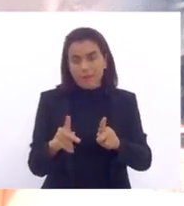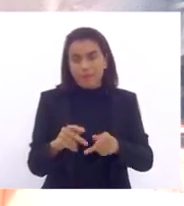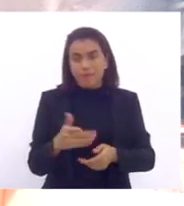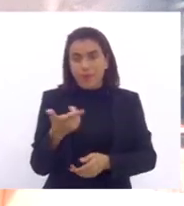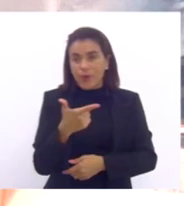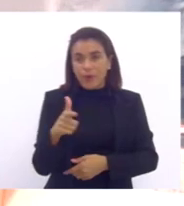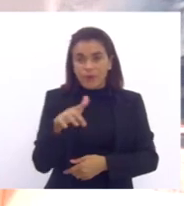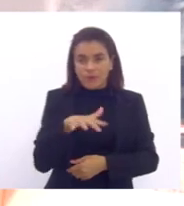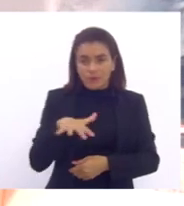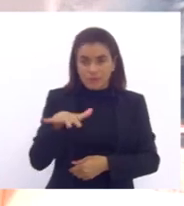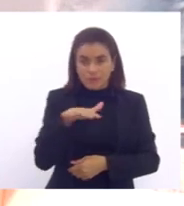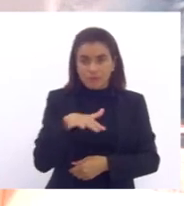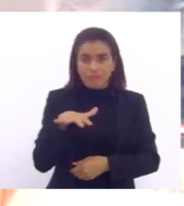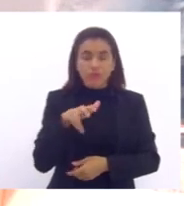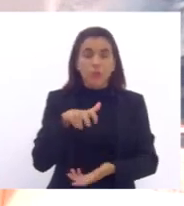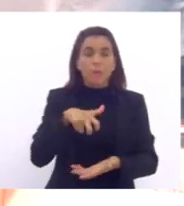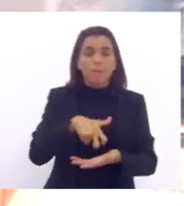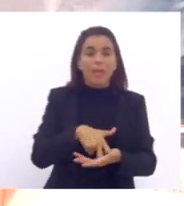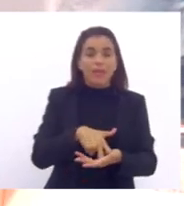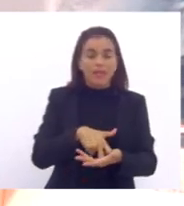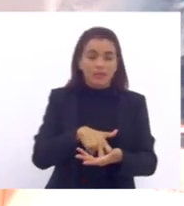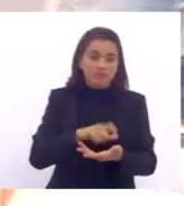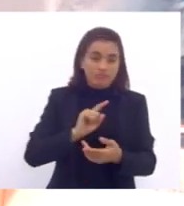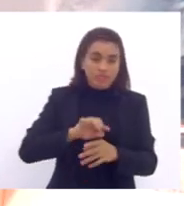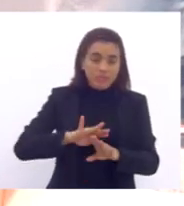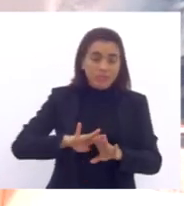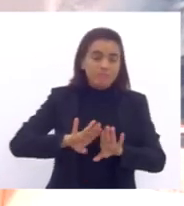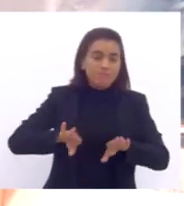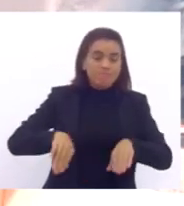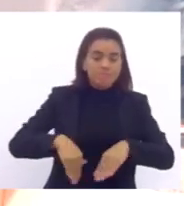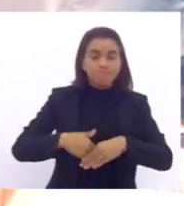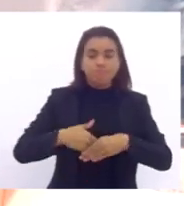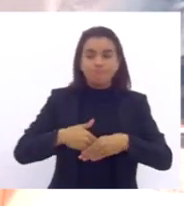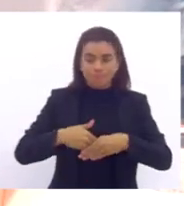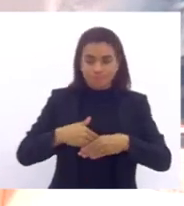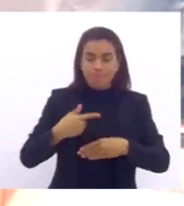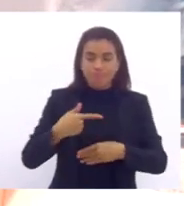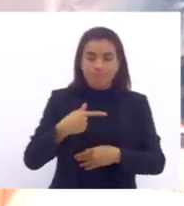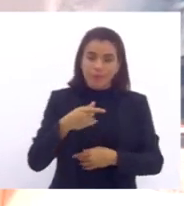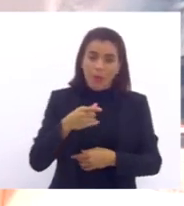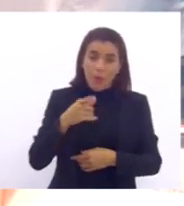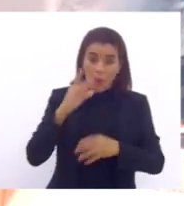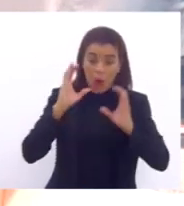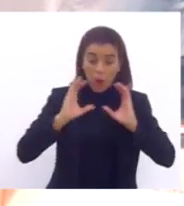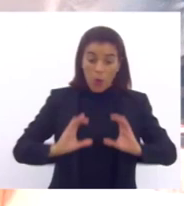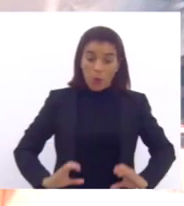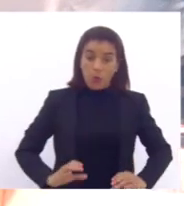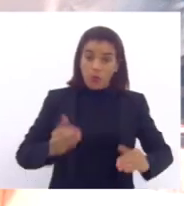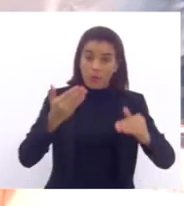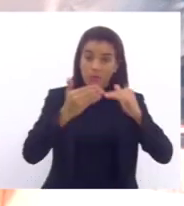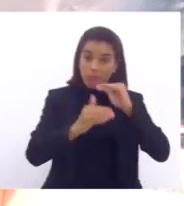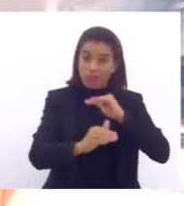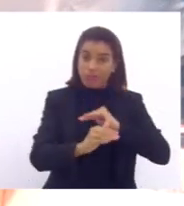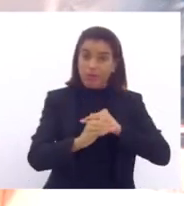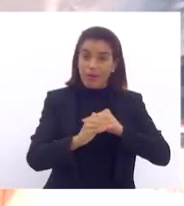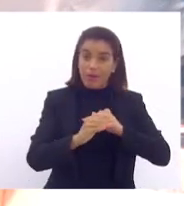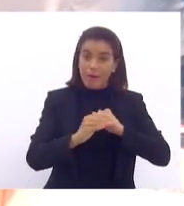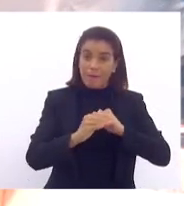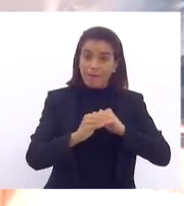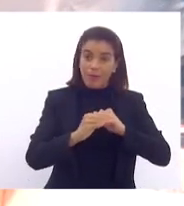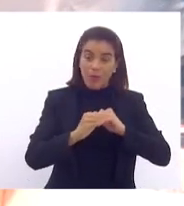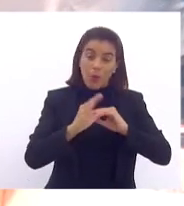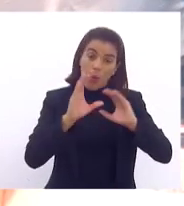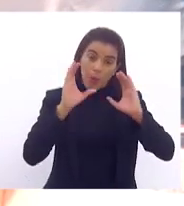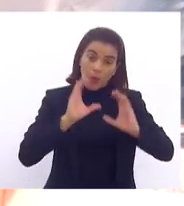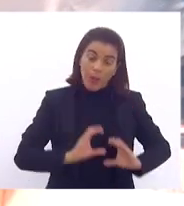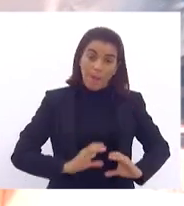so pena de silenciar não só aqueles parlamentares que possam estar tendo uma conduta incompativel com que se se